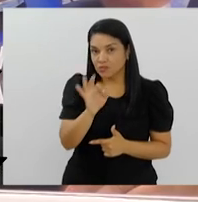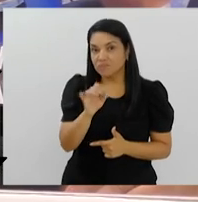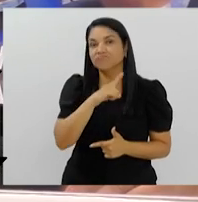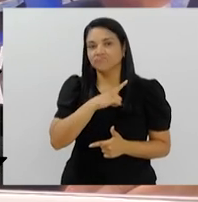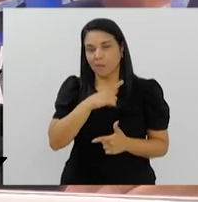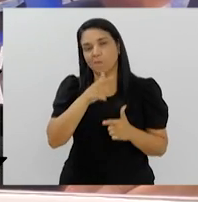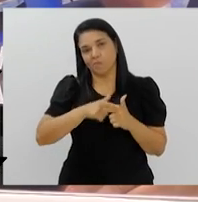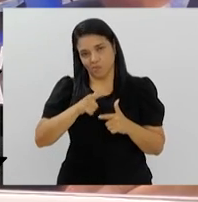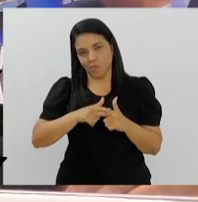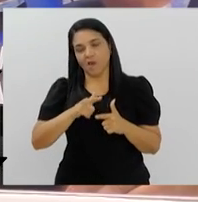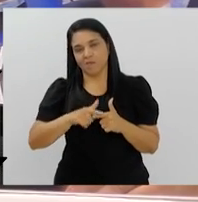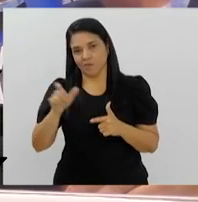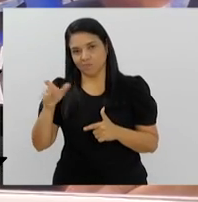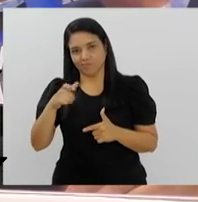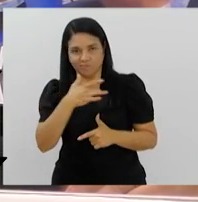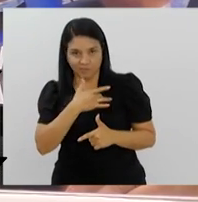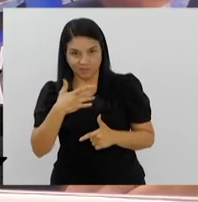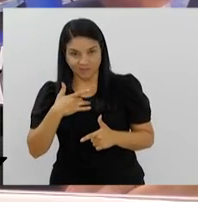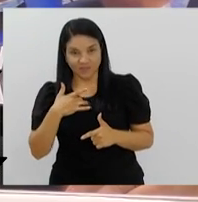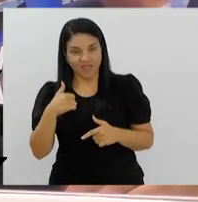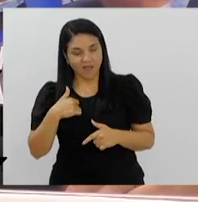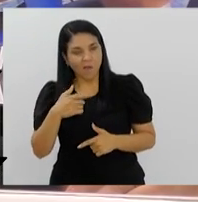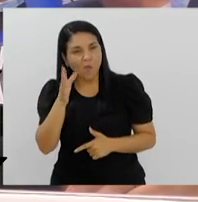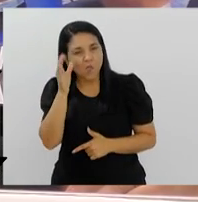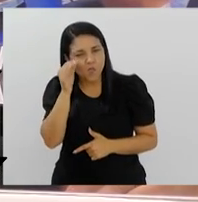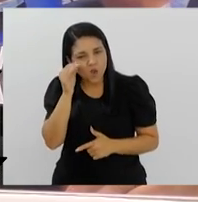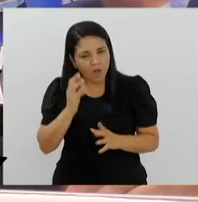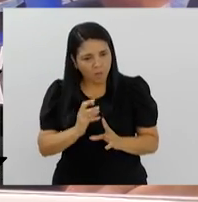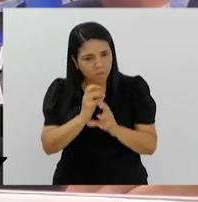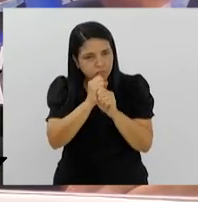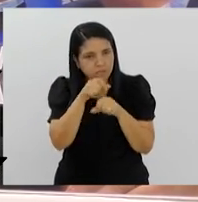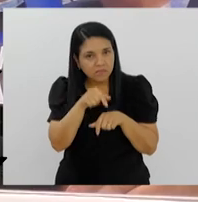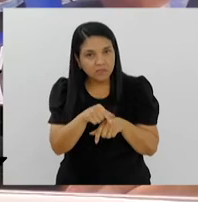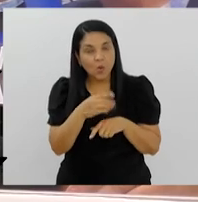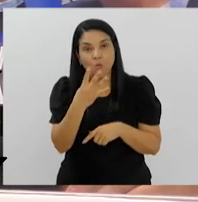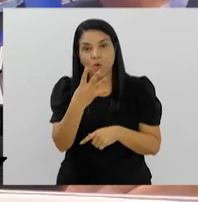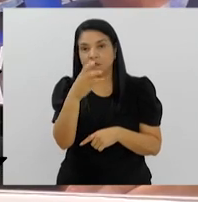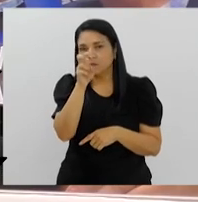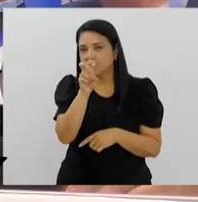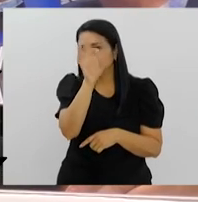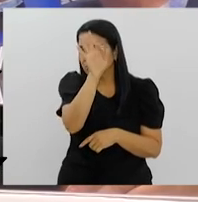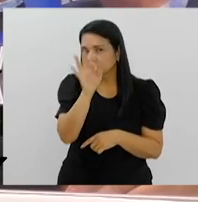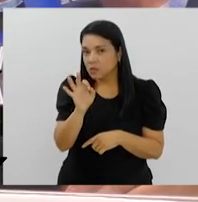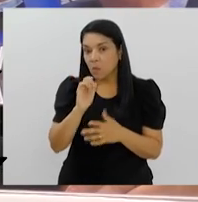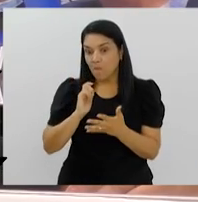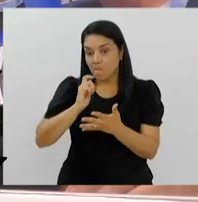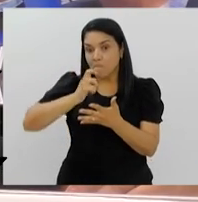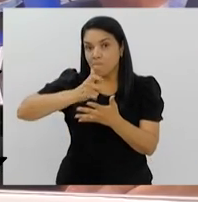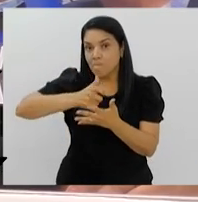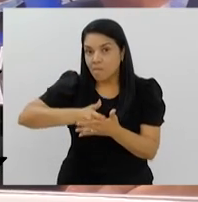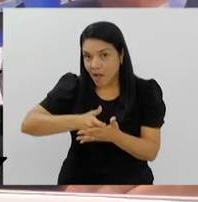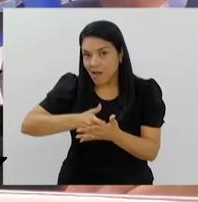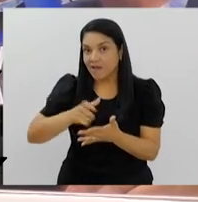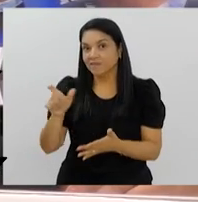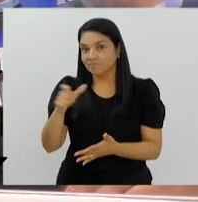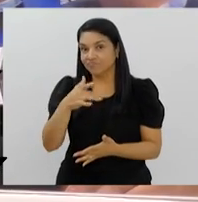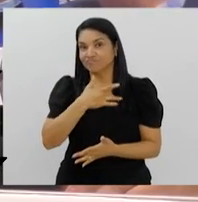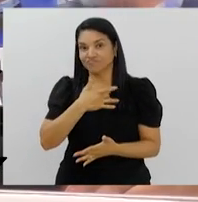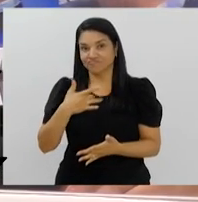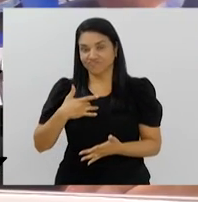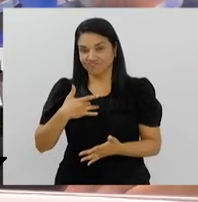cabeça com plano de saúde mas o número que me deu muita curiosidade é saber que 45% paga o plano de saúde e